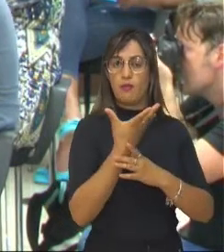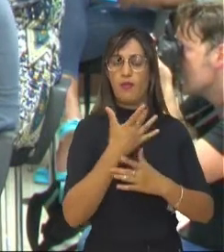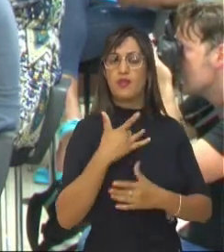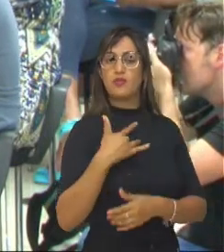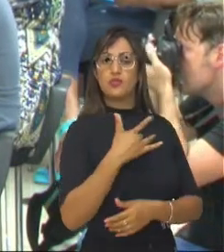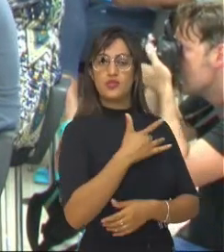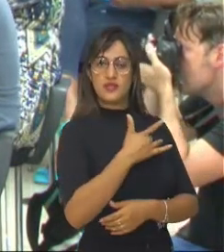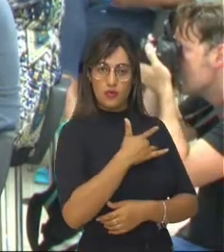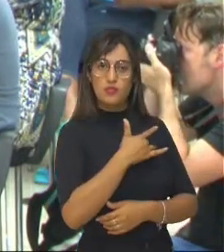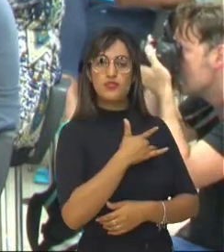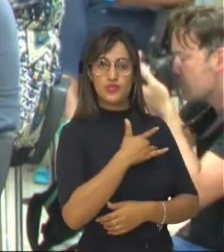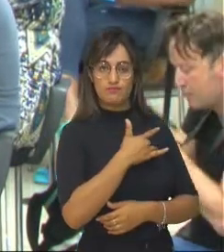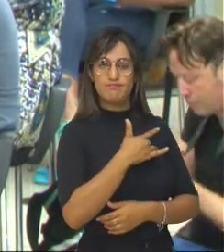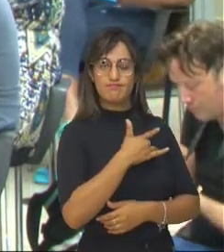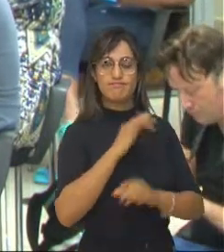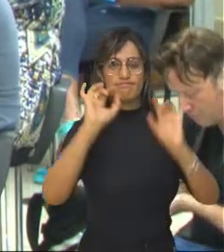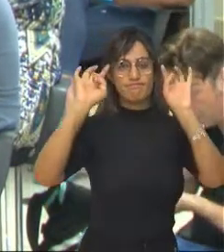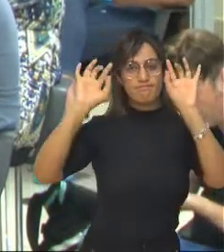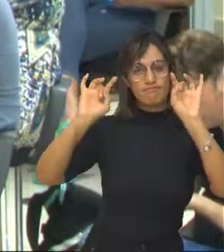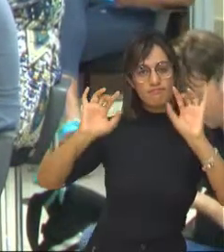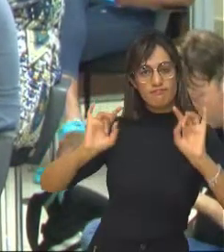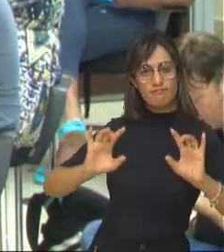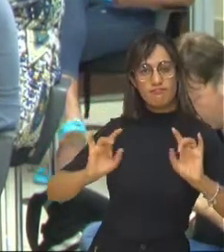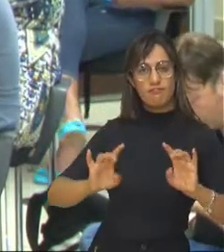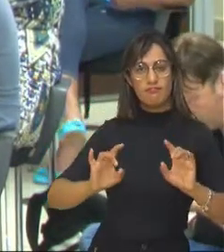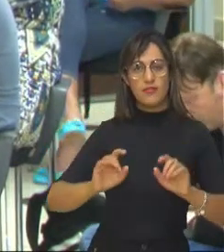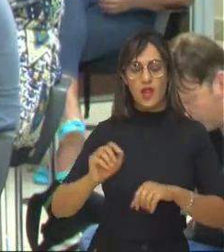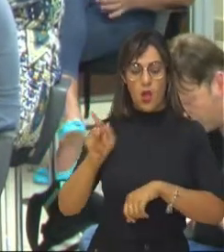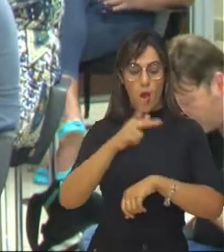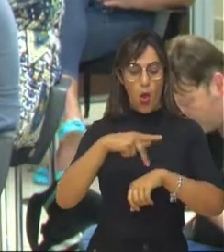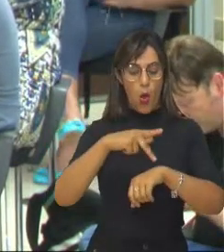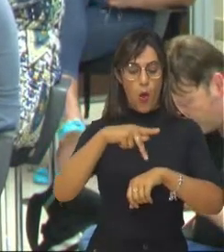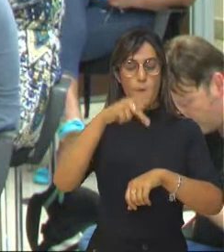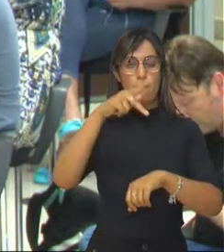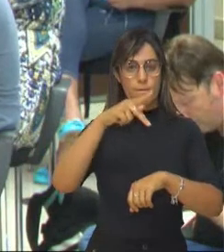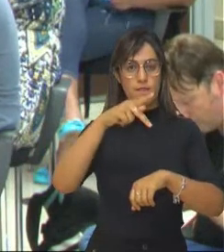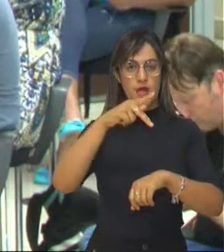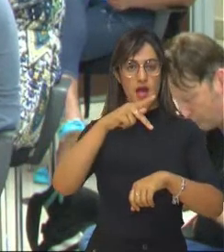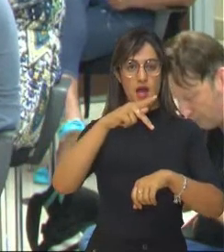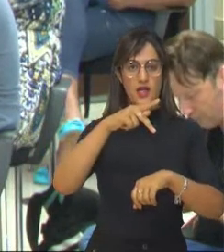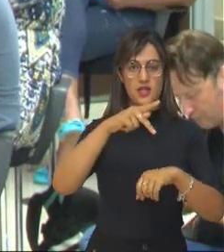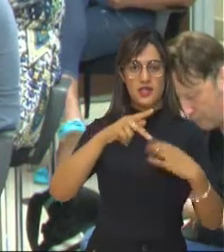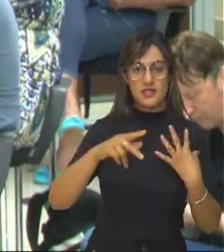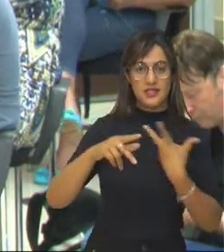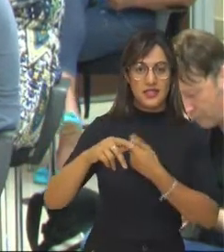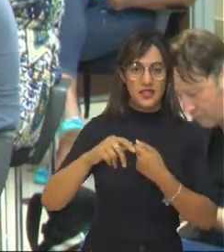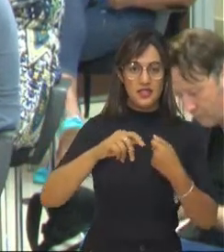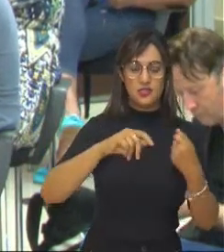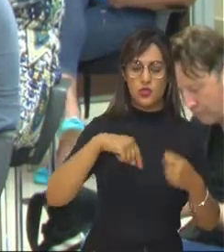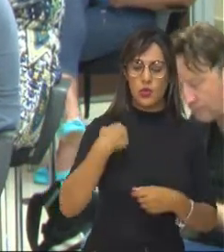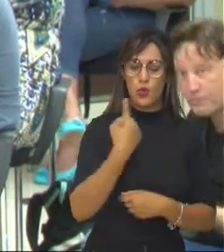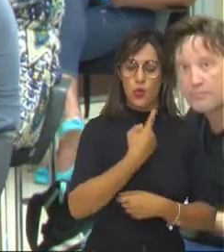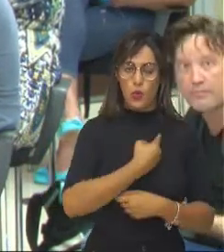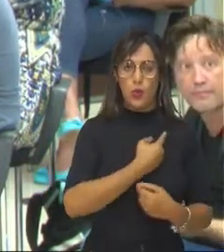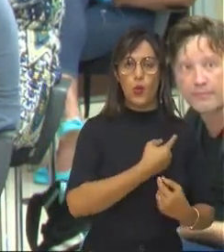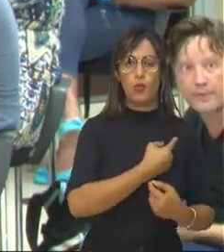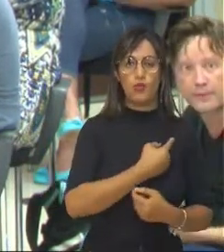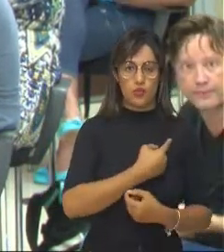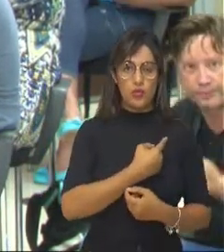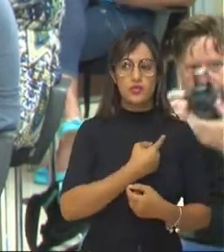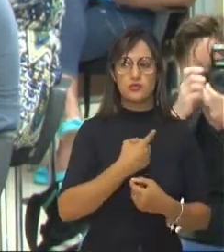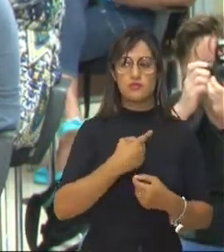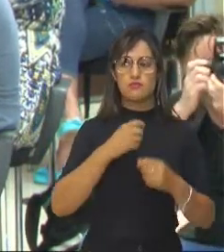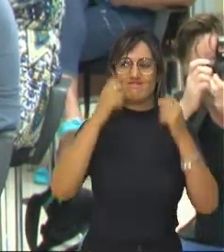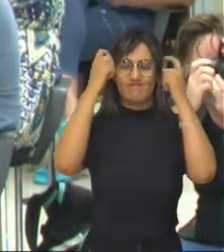em especial, num país transfóbico como o nosso, que possui índices de violência